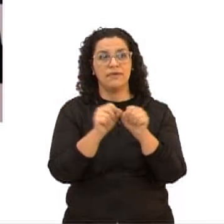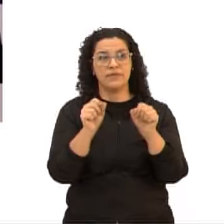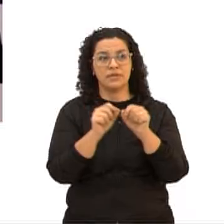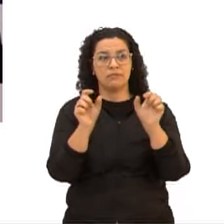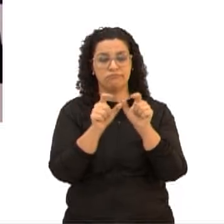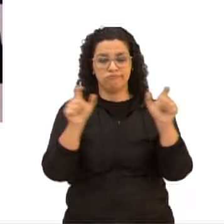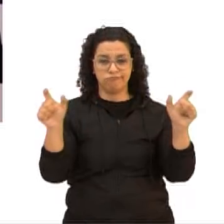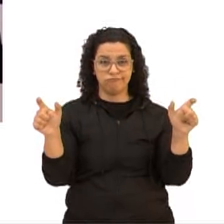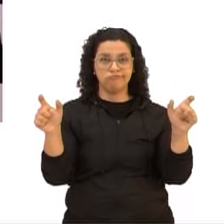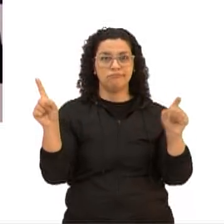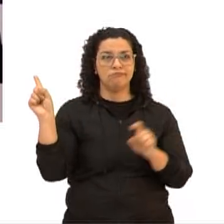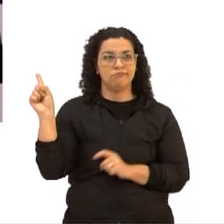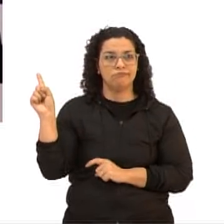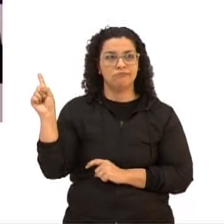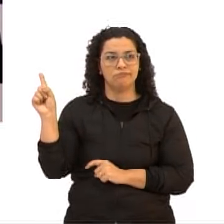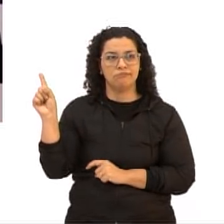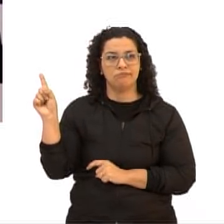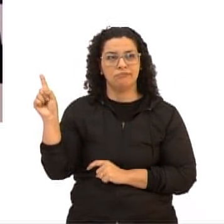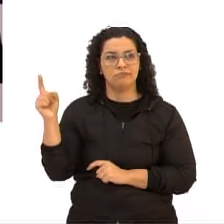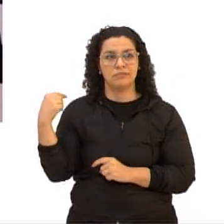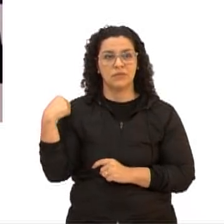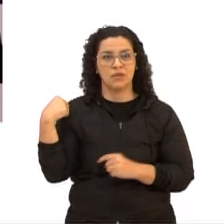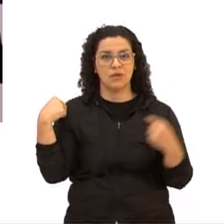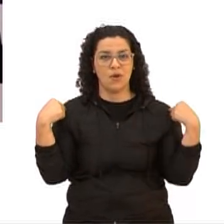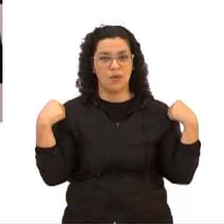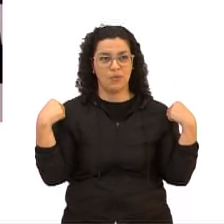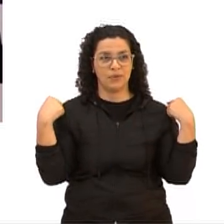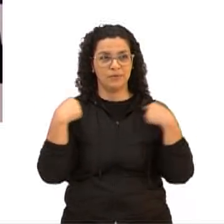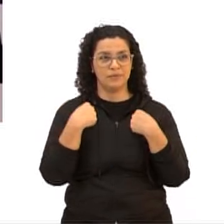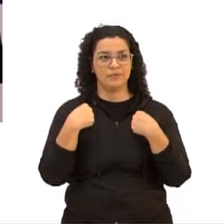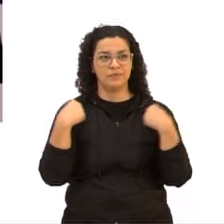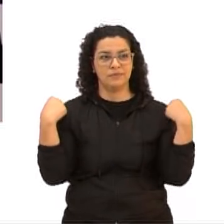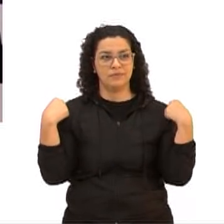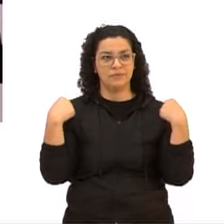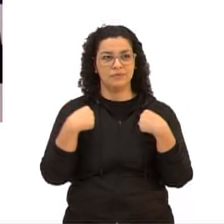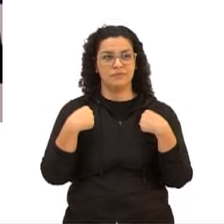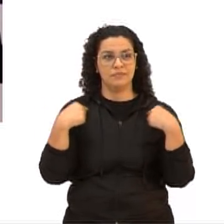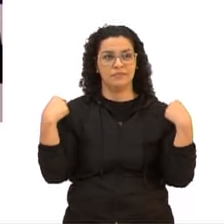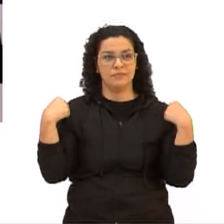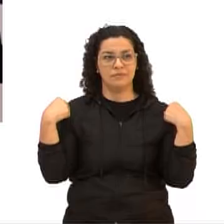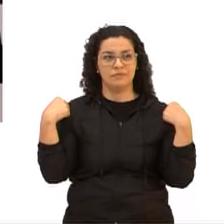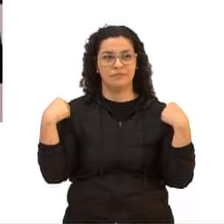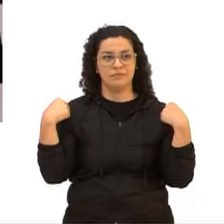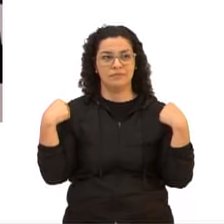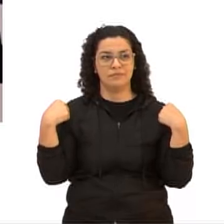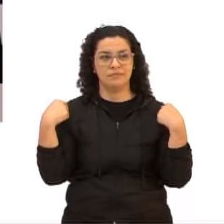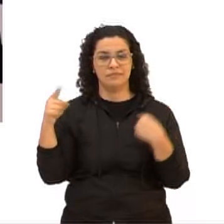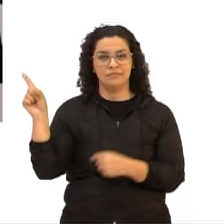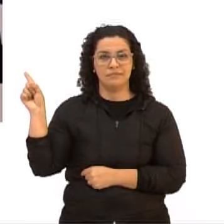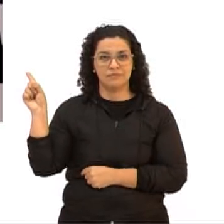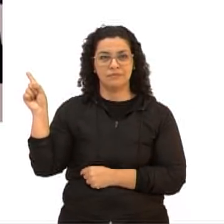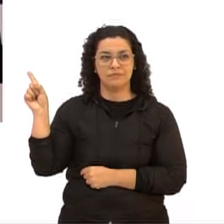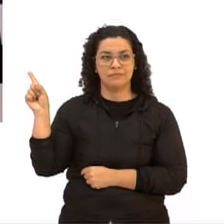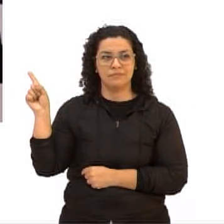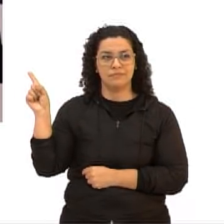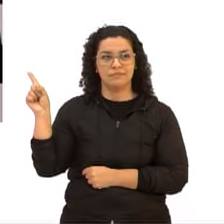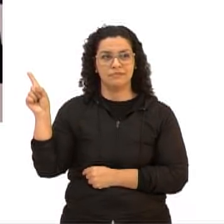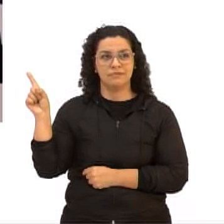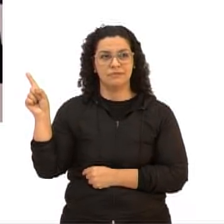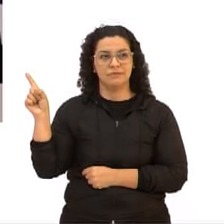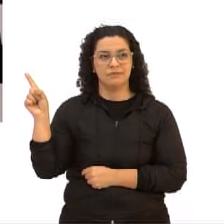cabeça você traça um ombro aqui no espaço número 2.